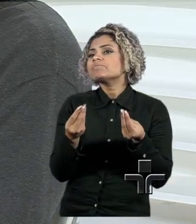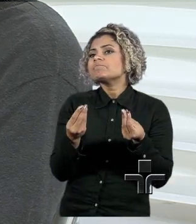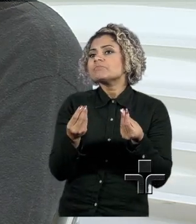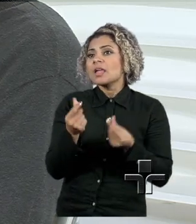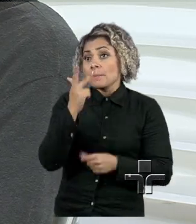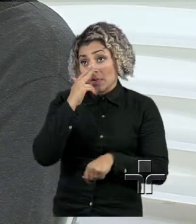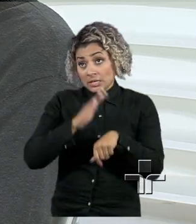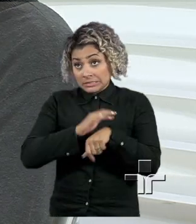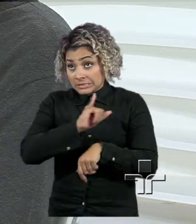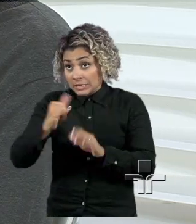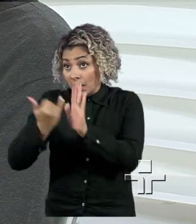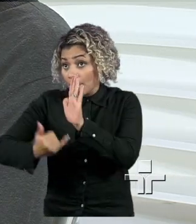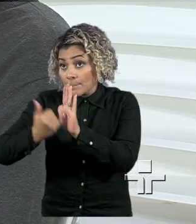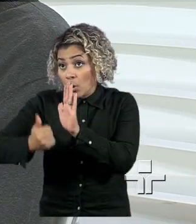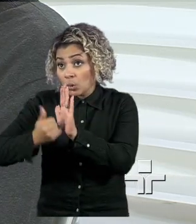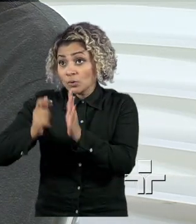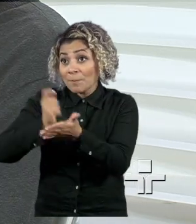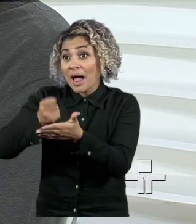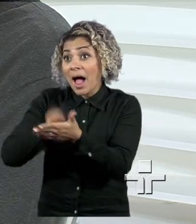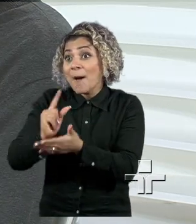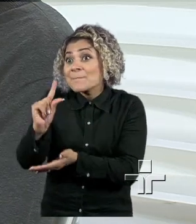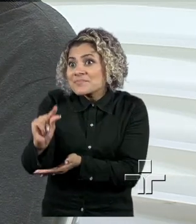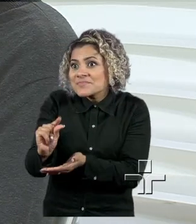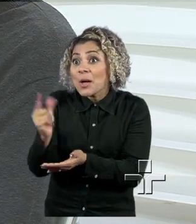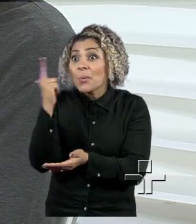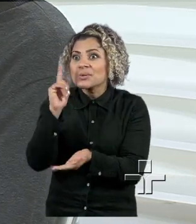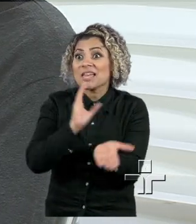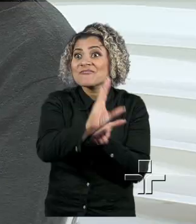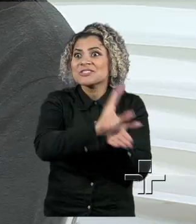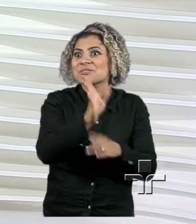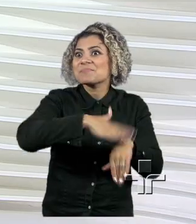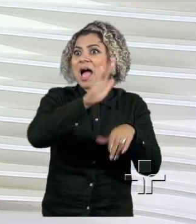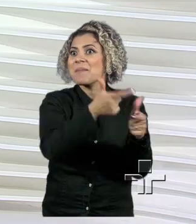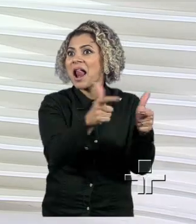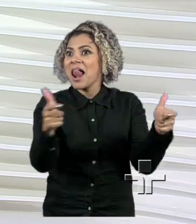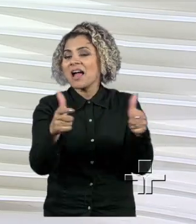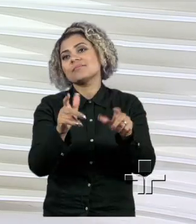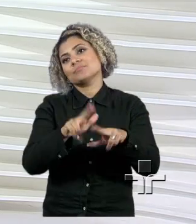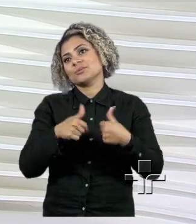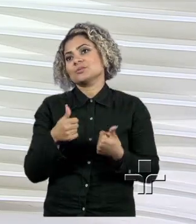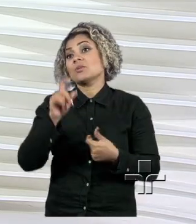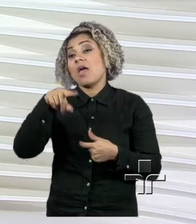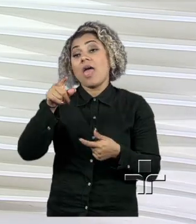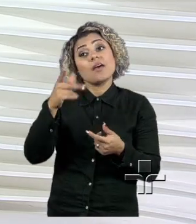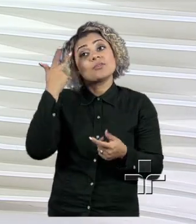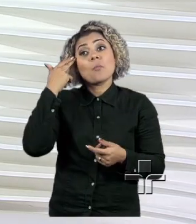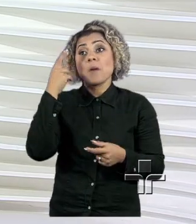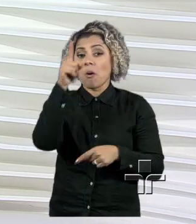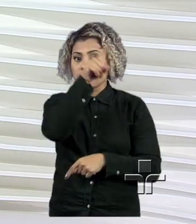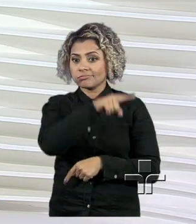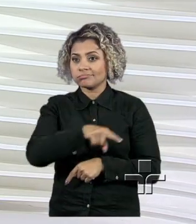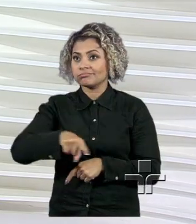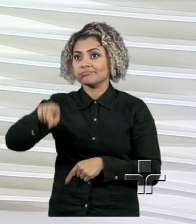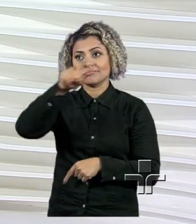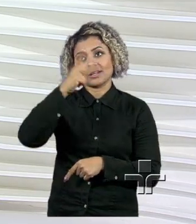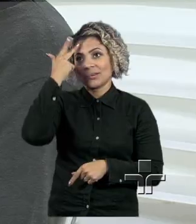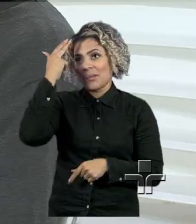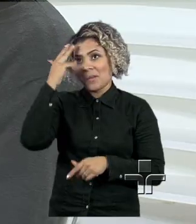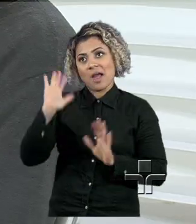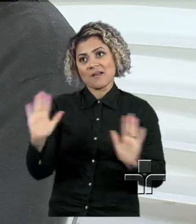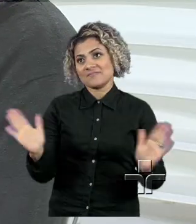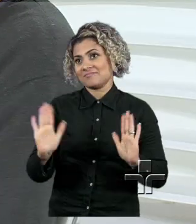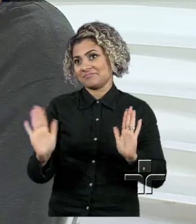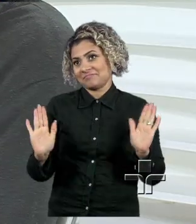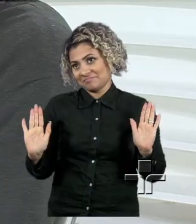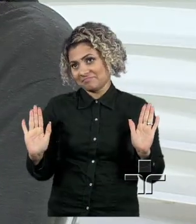claro que quanto menos imposto pagar, mais a gente vai conseguir investir, quanto mais... É um ciclo vicioso ou virtuoso,